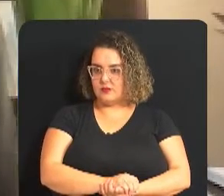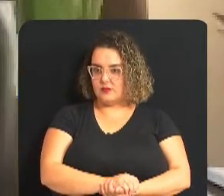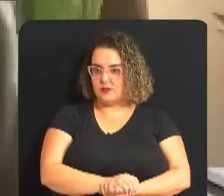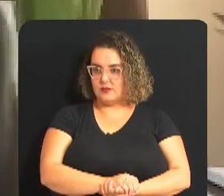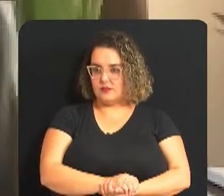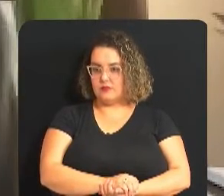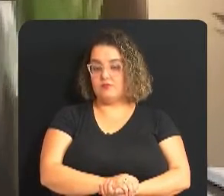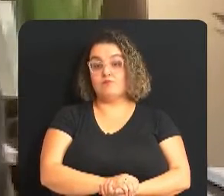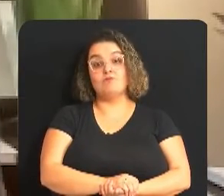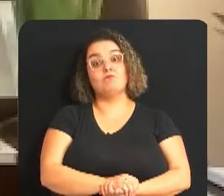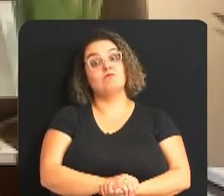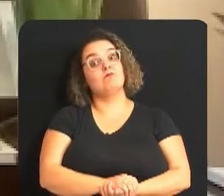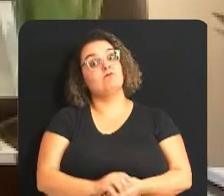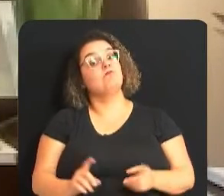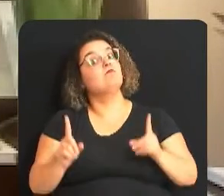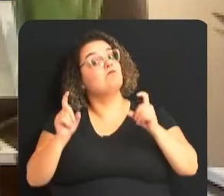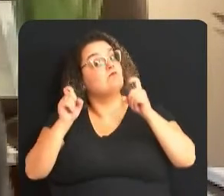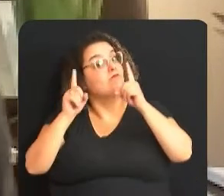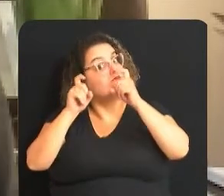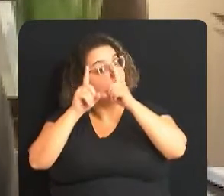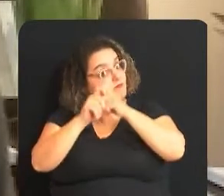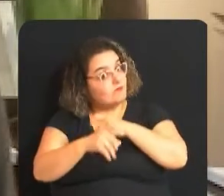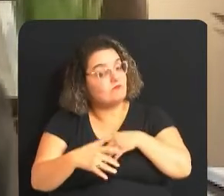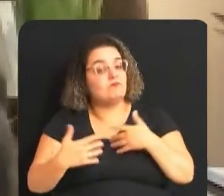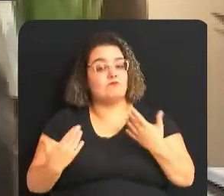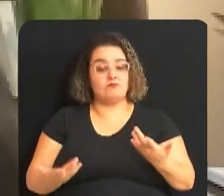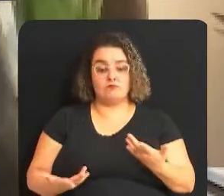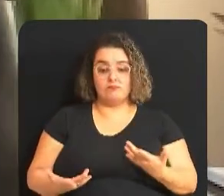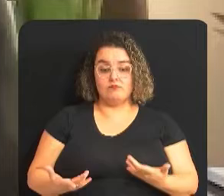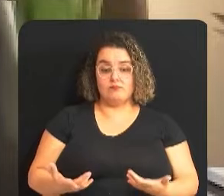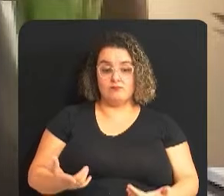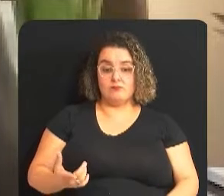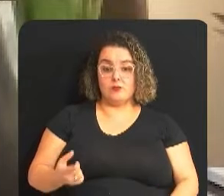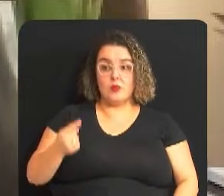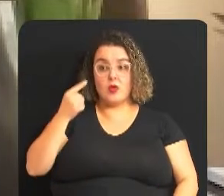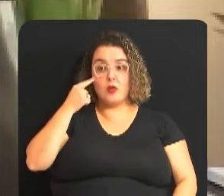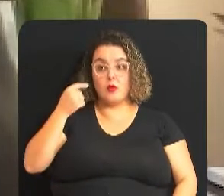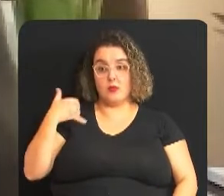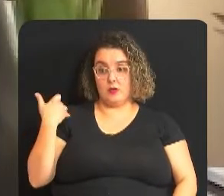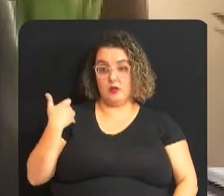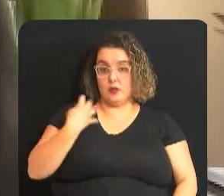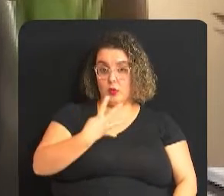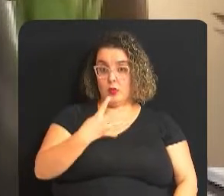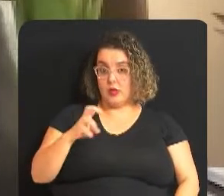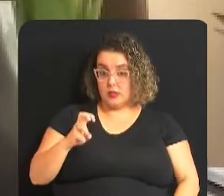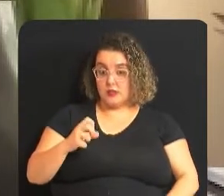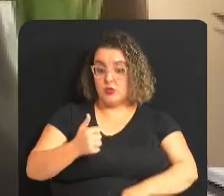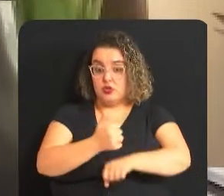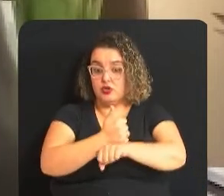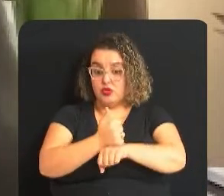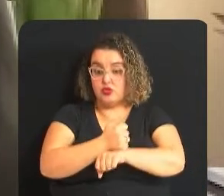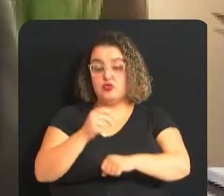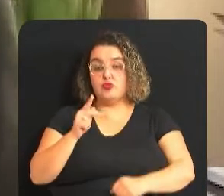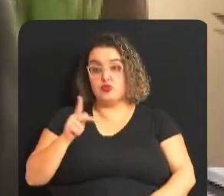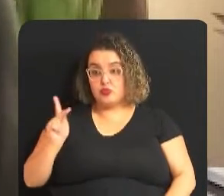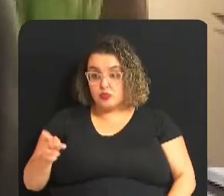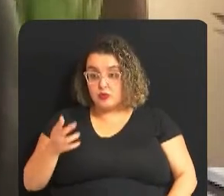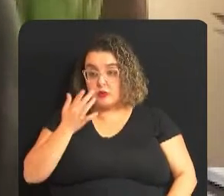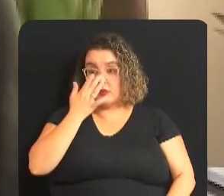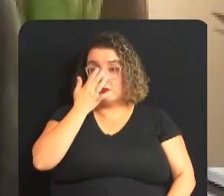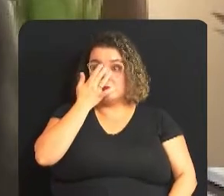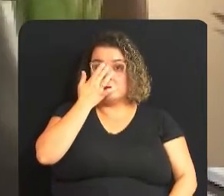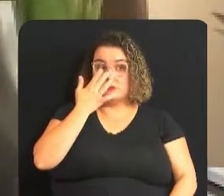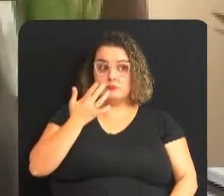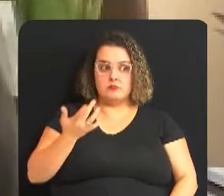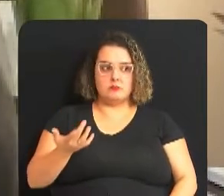É complicado. Para você ter uma ideia, você quer ver uma das coisas que eu, com 45 anos de carreira, de professor, eu